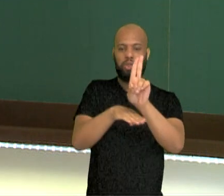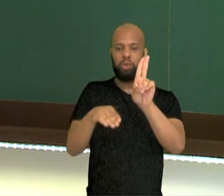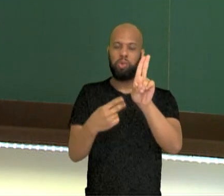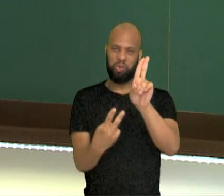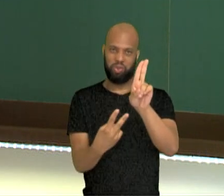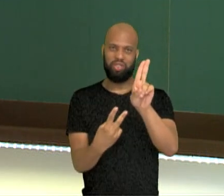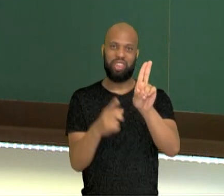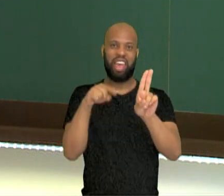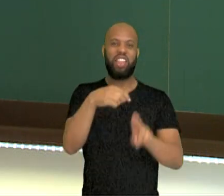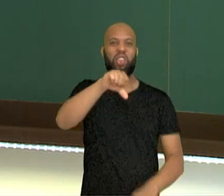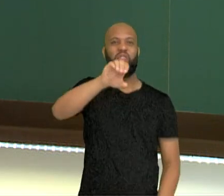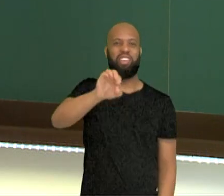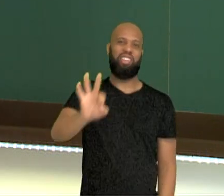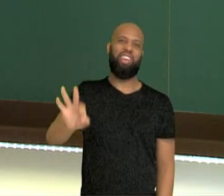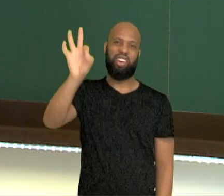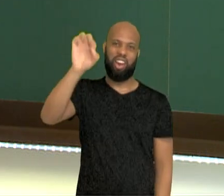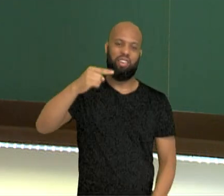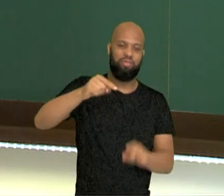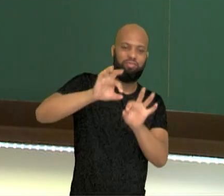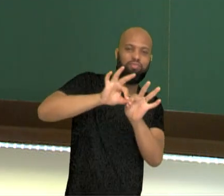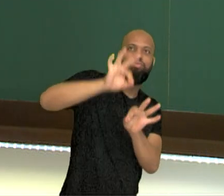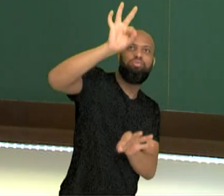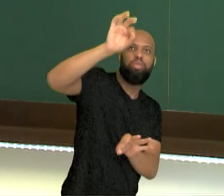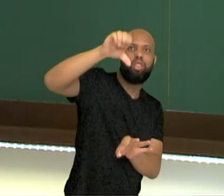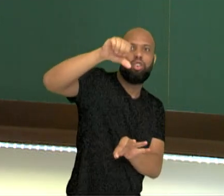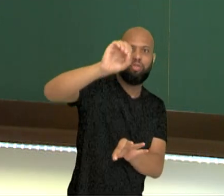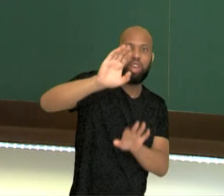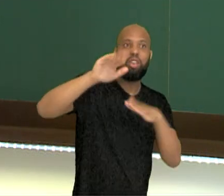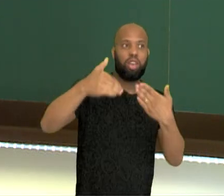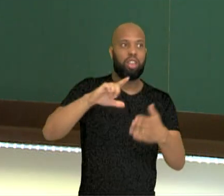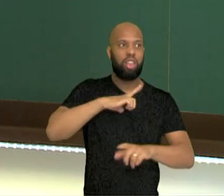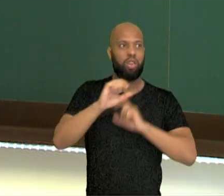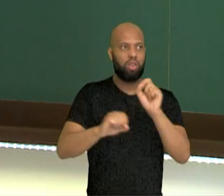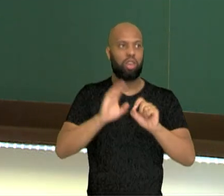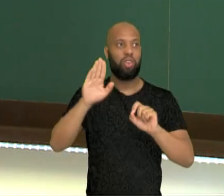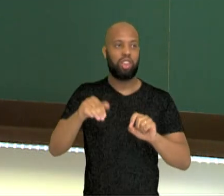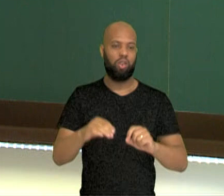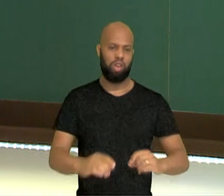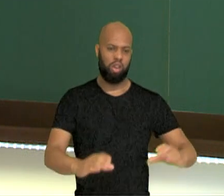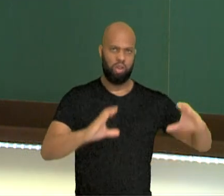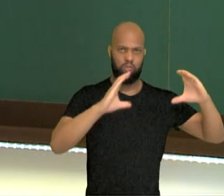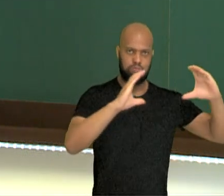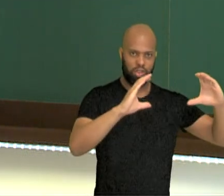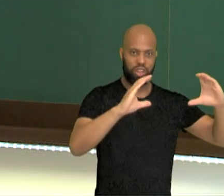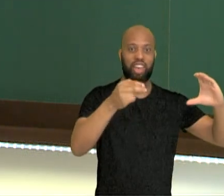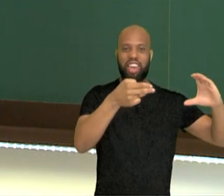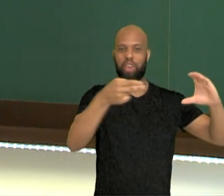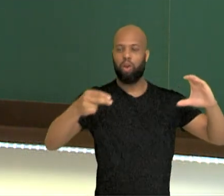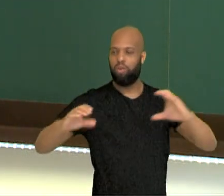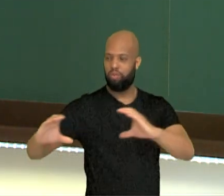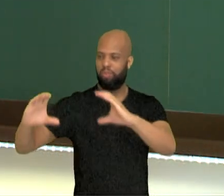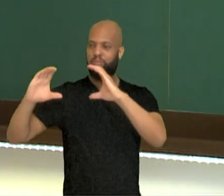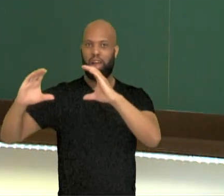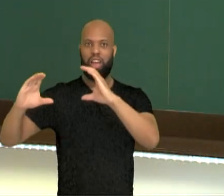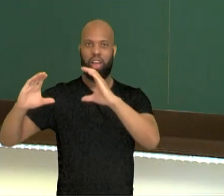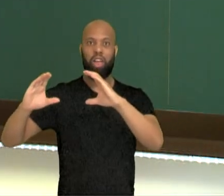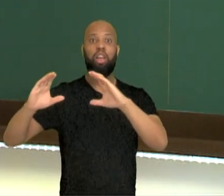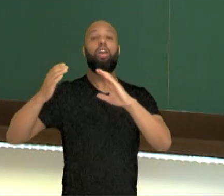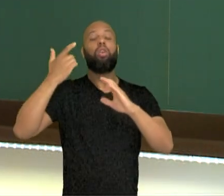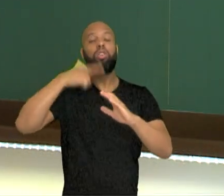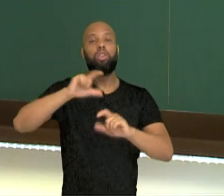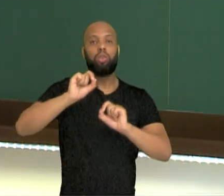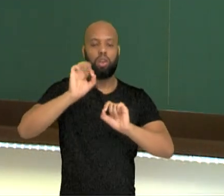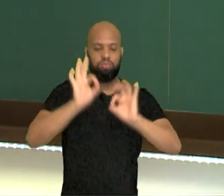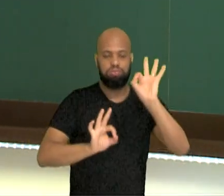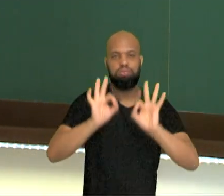seno de tudo isso, né, π sobre 3 mais d, é igual a seno de π sobre 2. Aqui a gente já consegue, né, tirar da